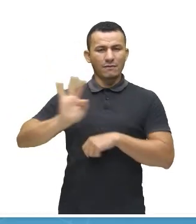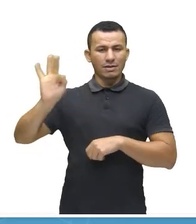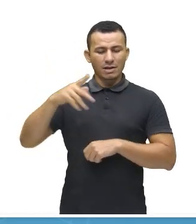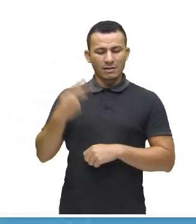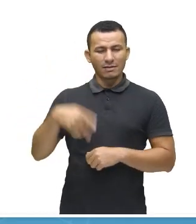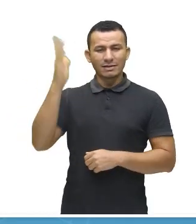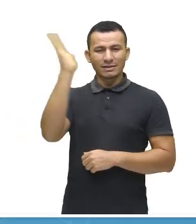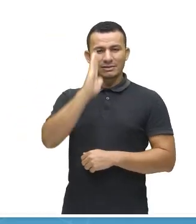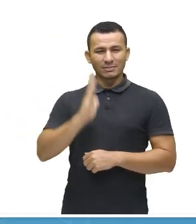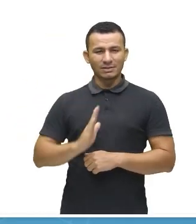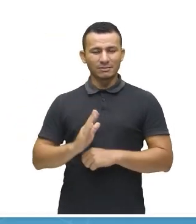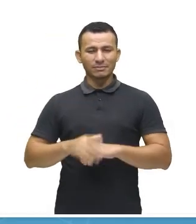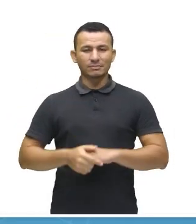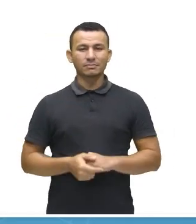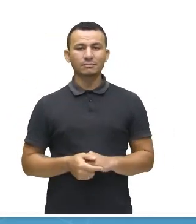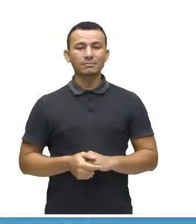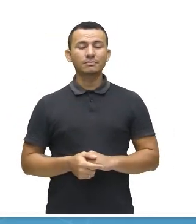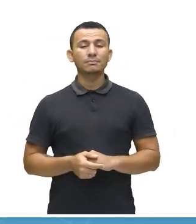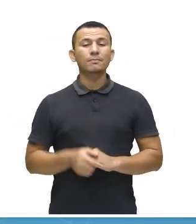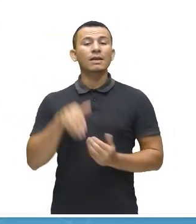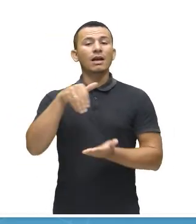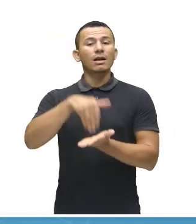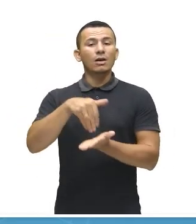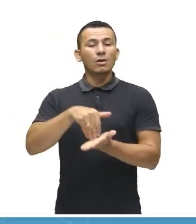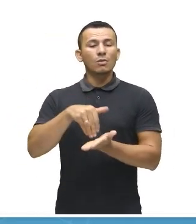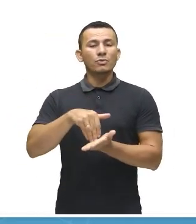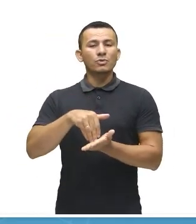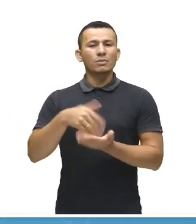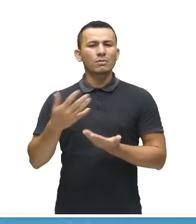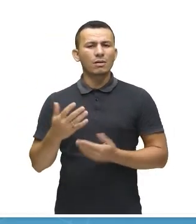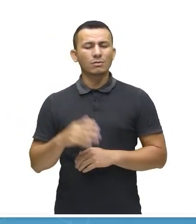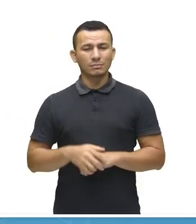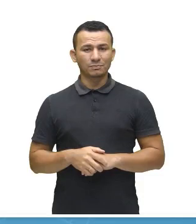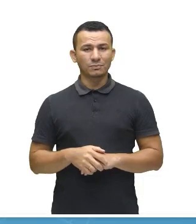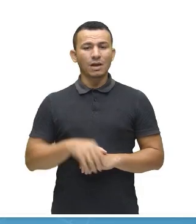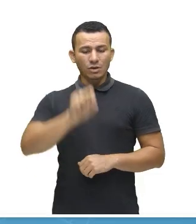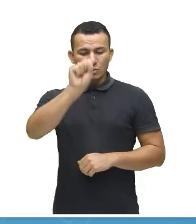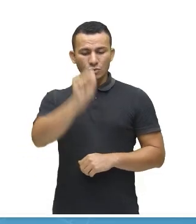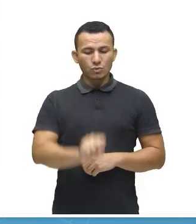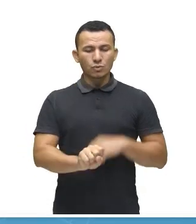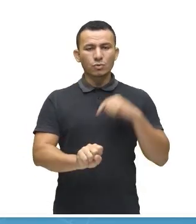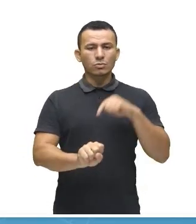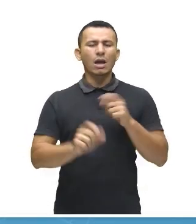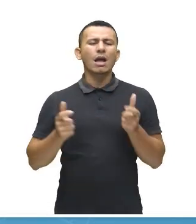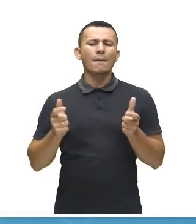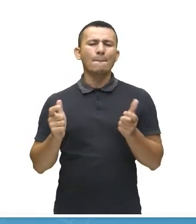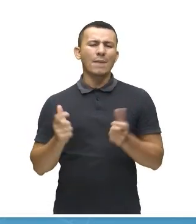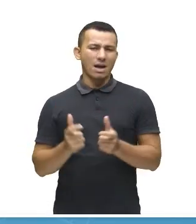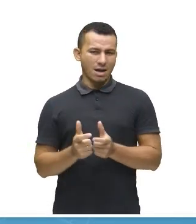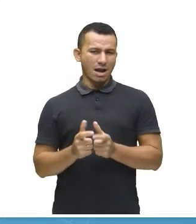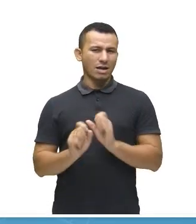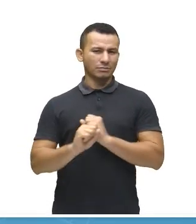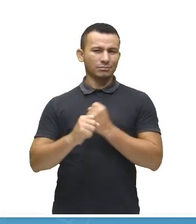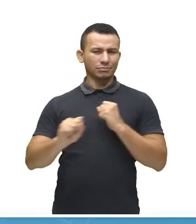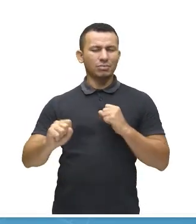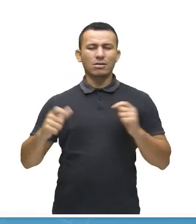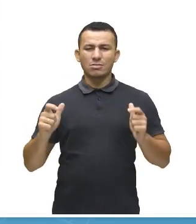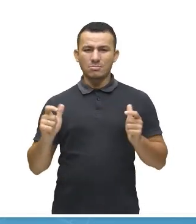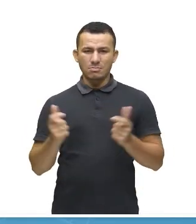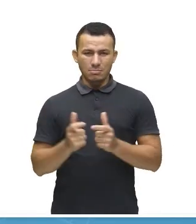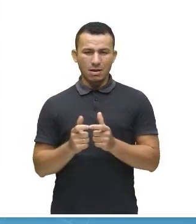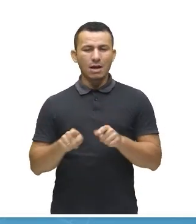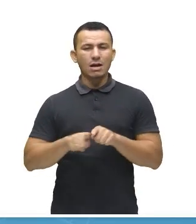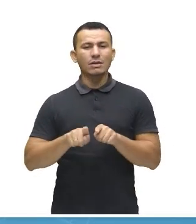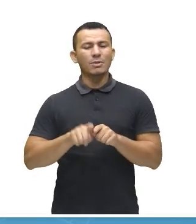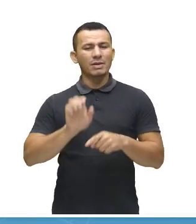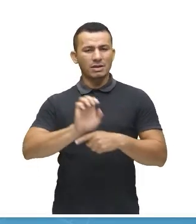país. E a última região é a região Sul, que vai ser a menorzinha, né, em extensão territorial e também em número